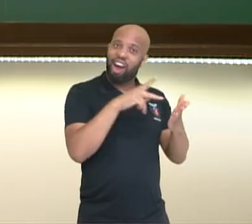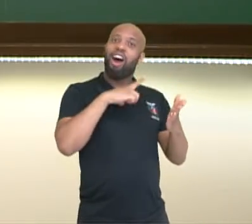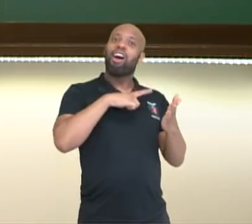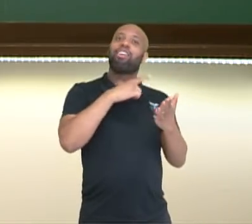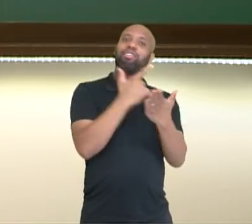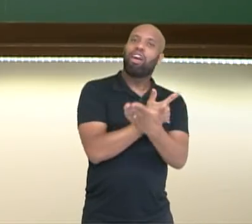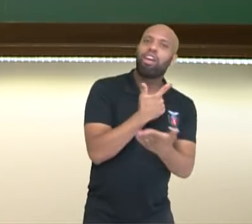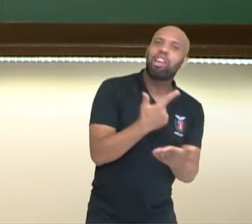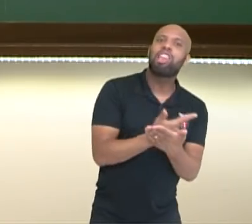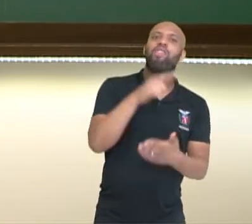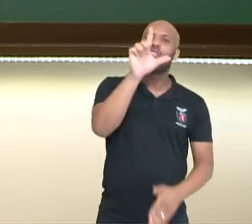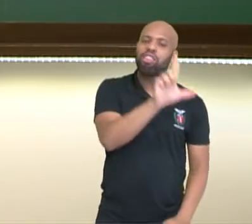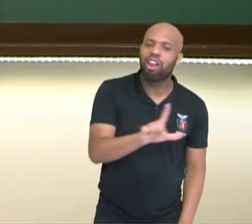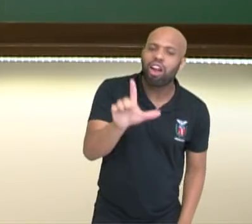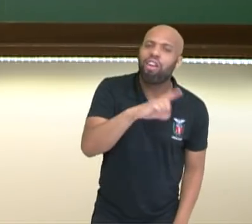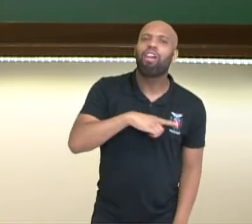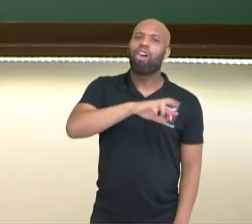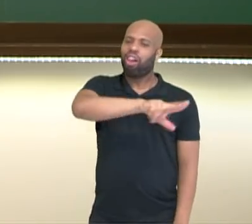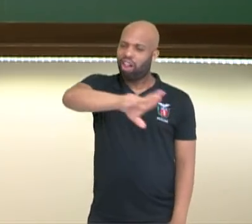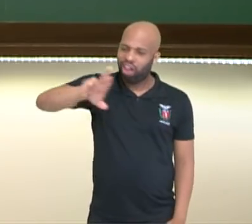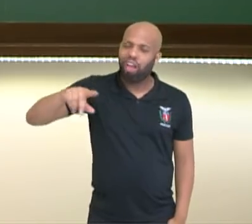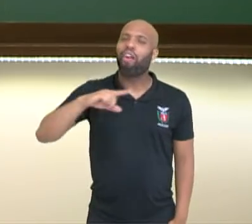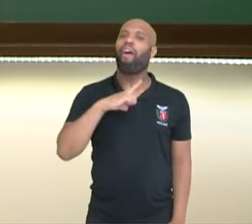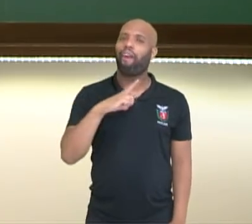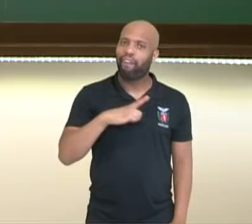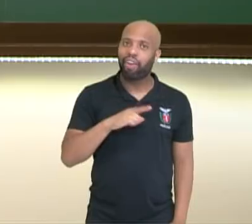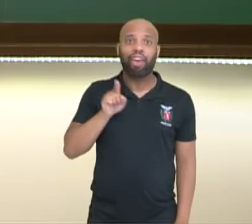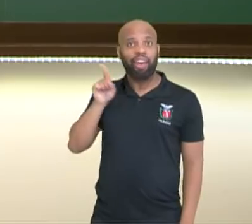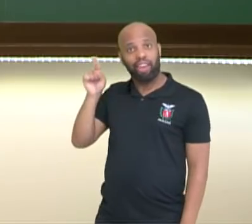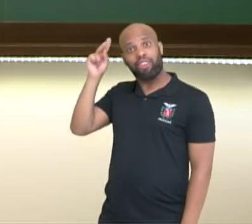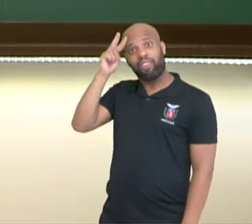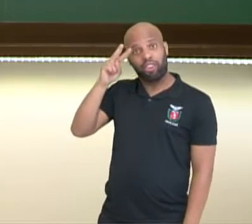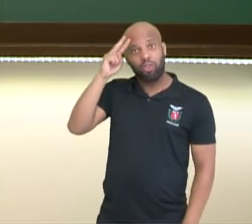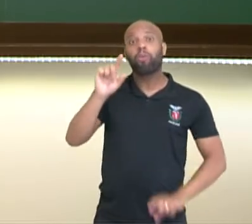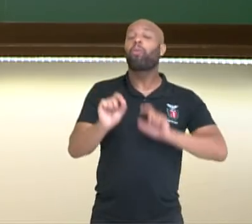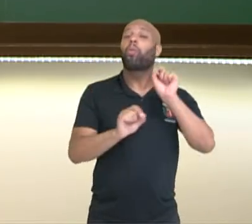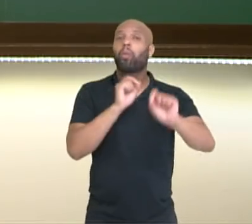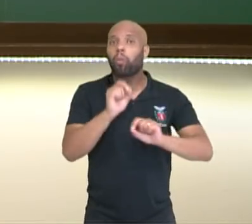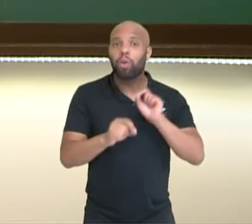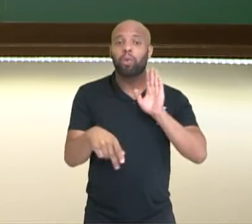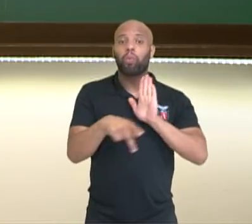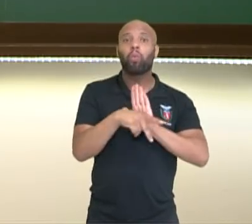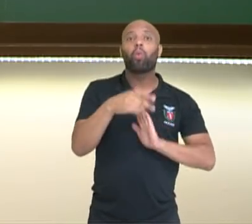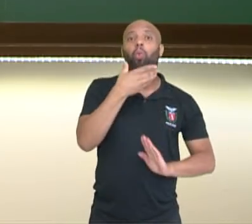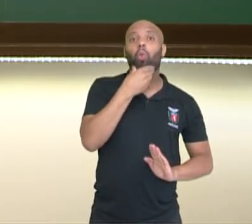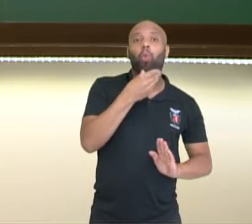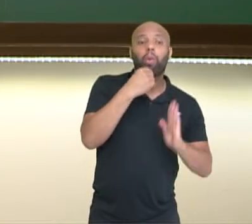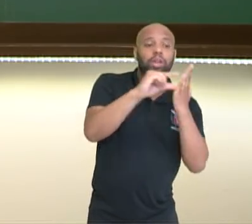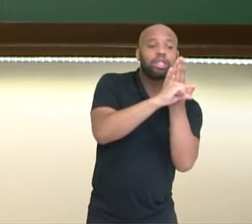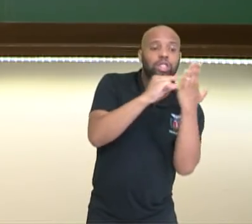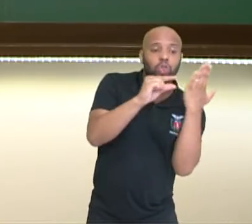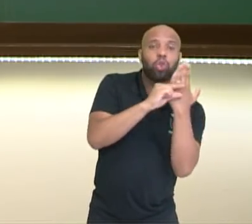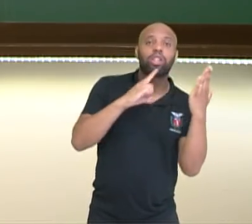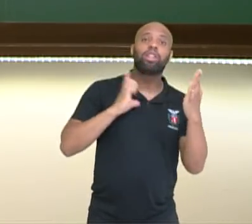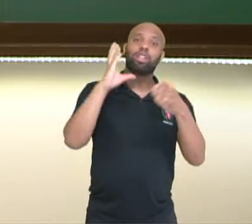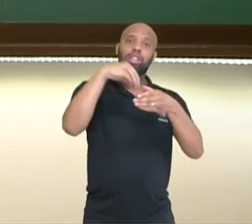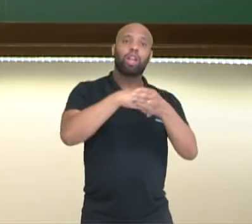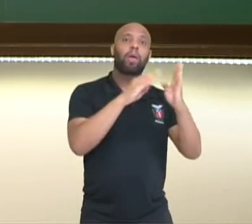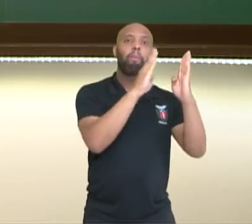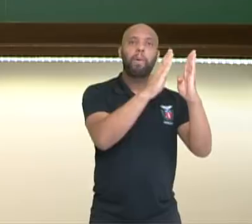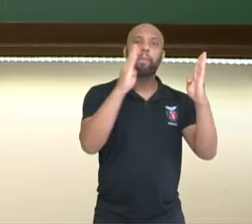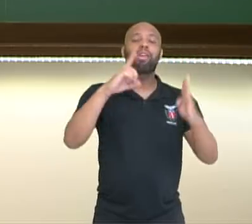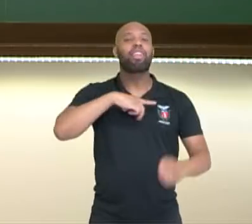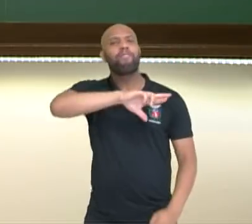né, literários por aí. É um conto de um escritor que faz parte, inclusive, de uma coletânea aqui